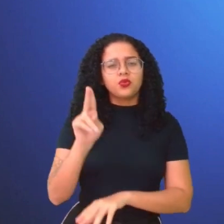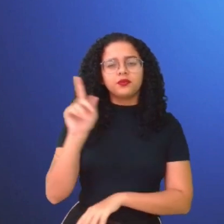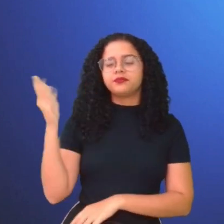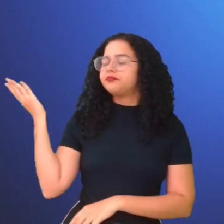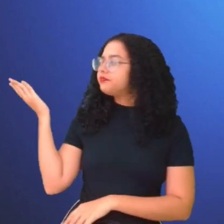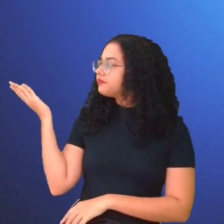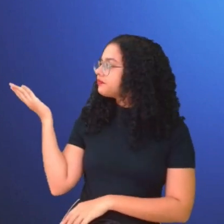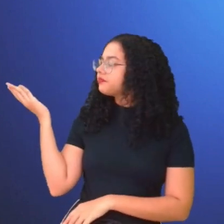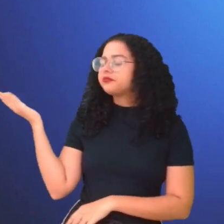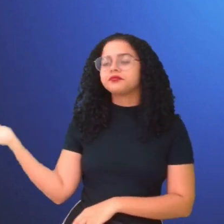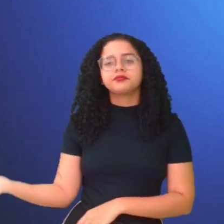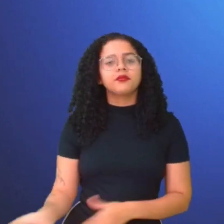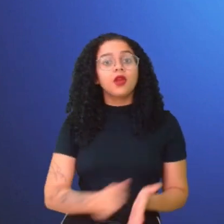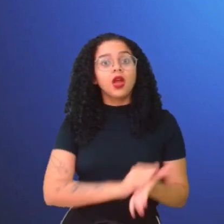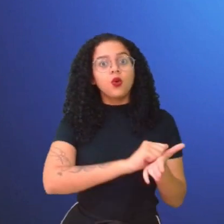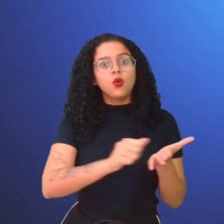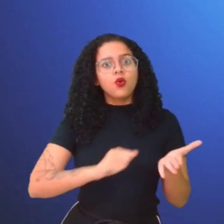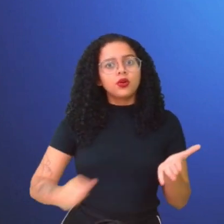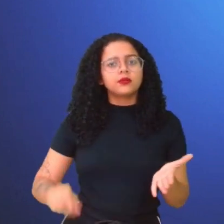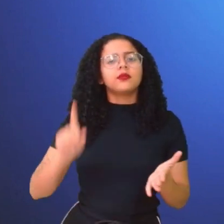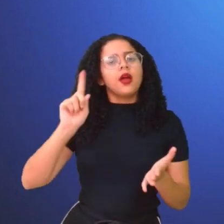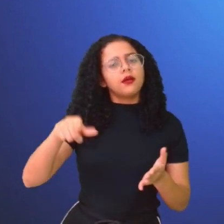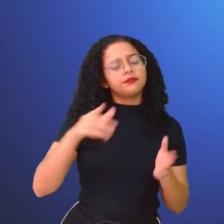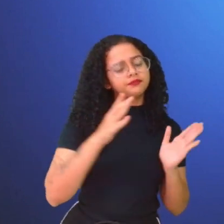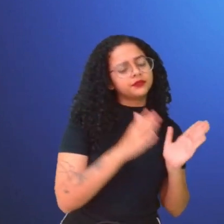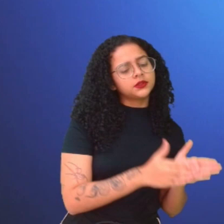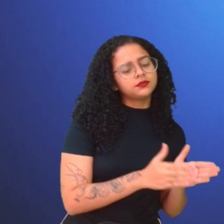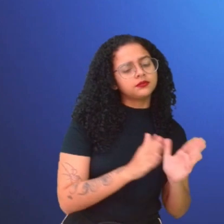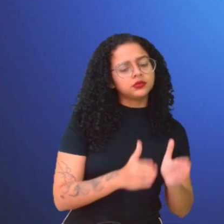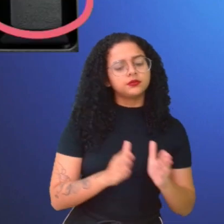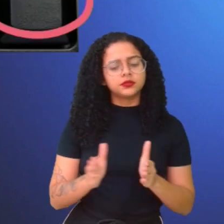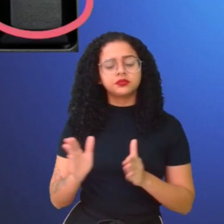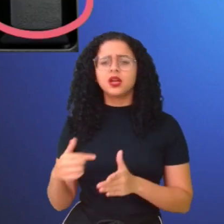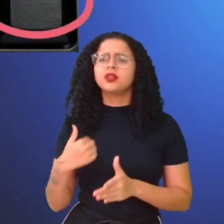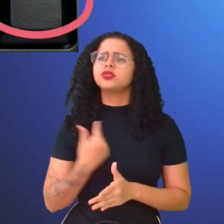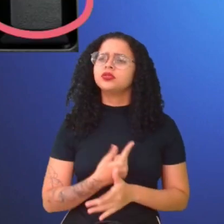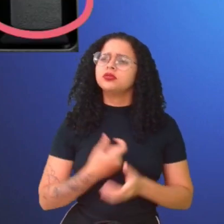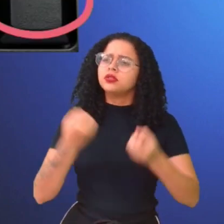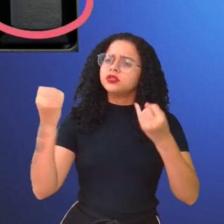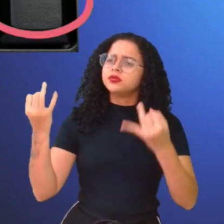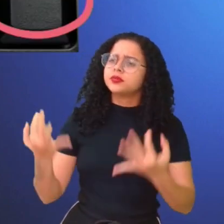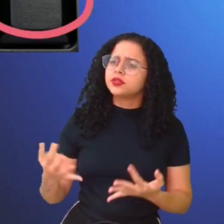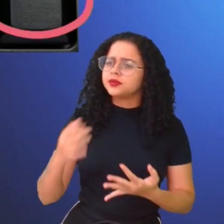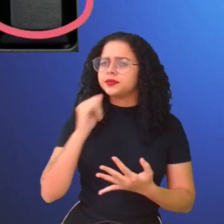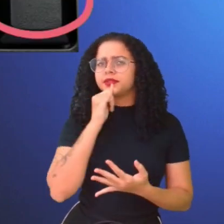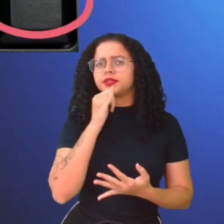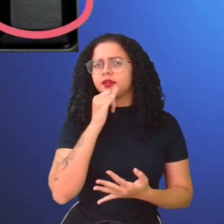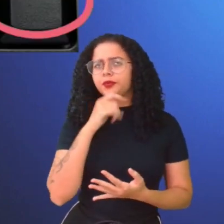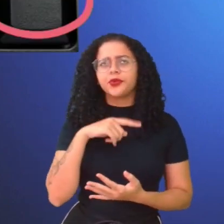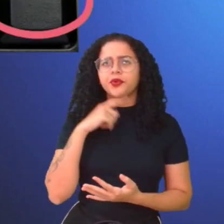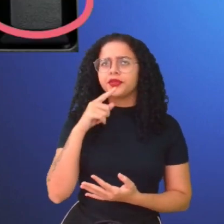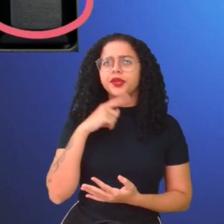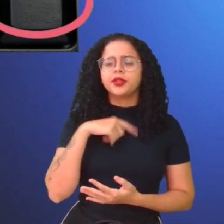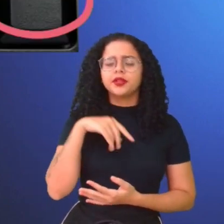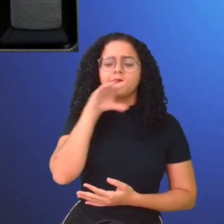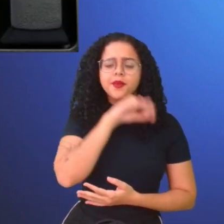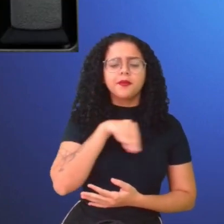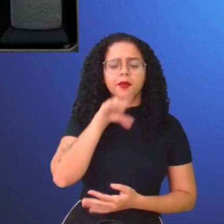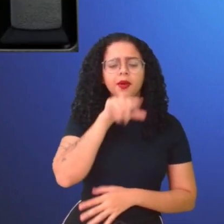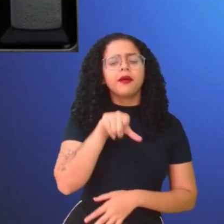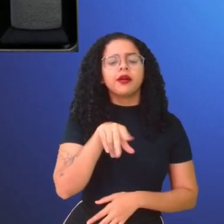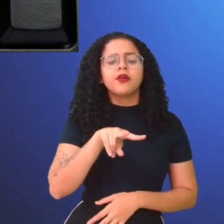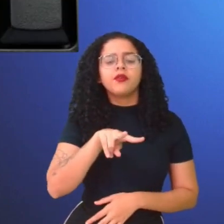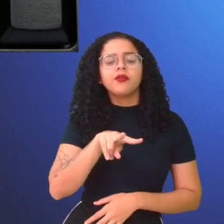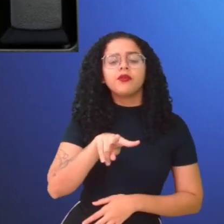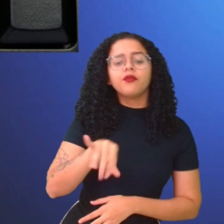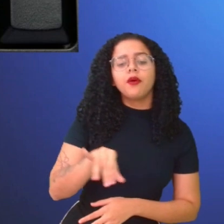né? Que é um passo a passo que a gente precisa seguir. Porque, como a gente está dizendo, né, Carla? Não ia adiantar. Computador, vai para a direita.